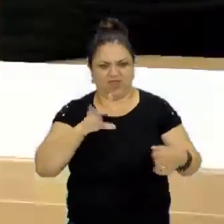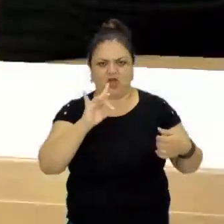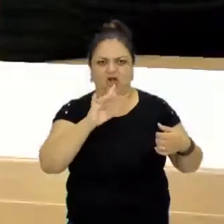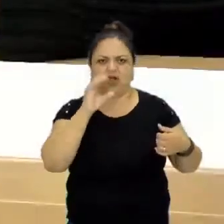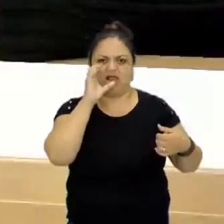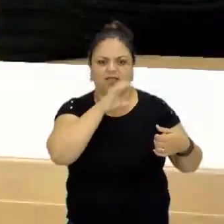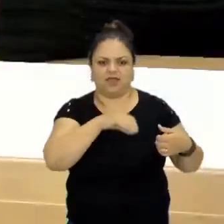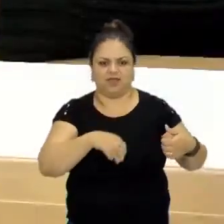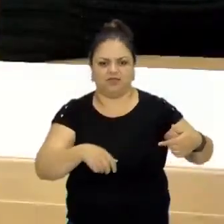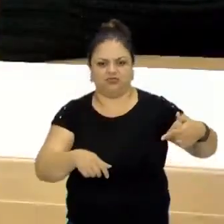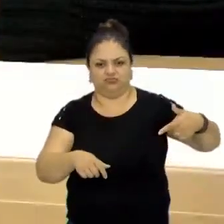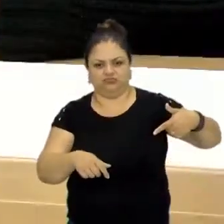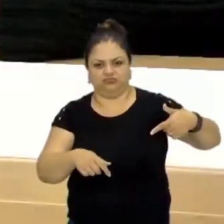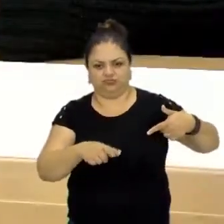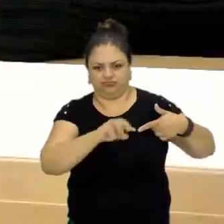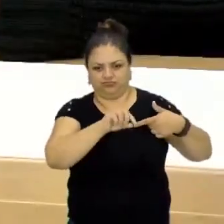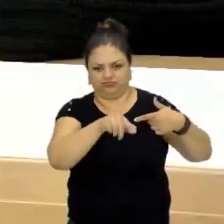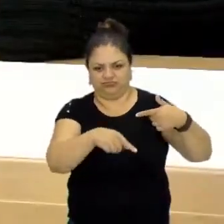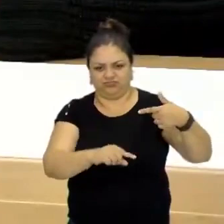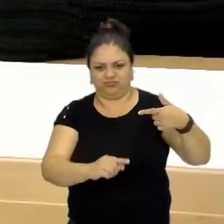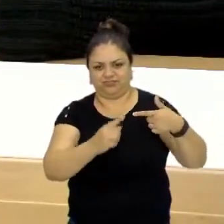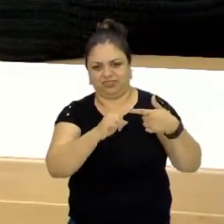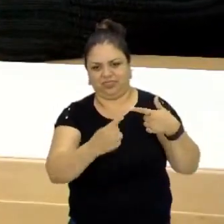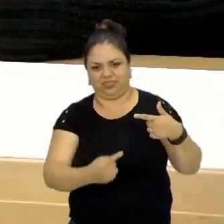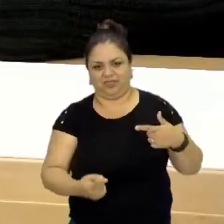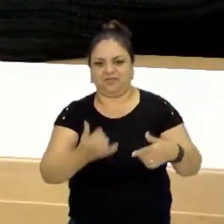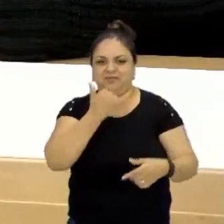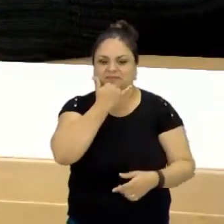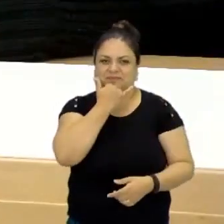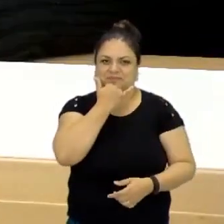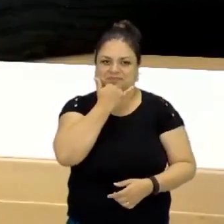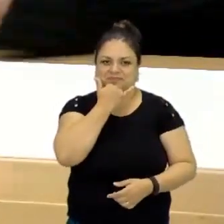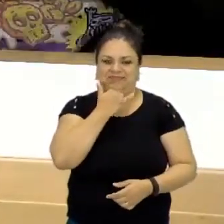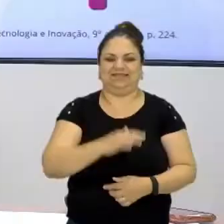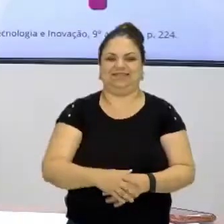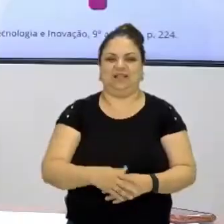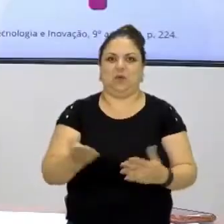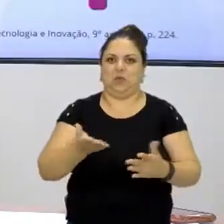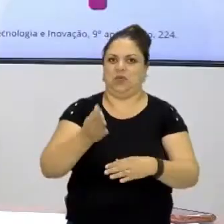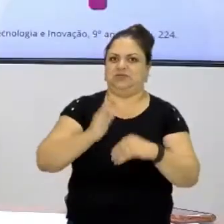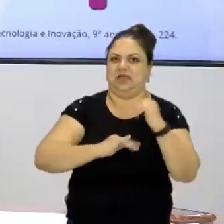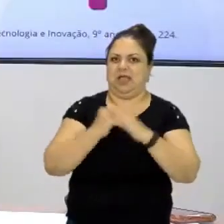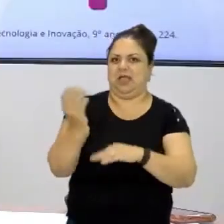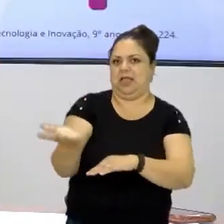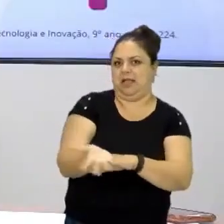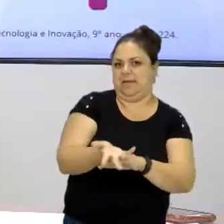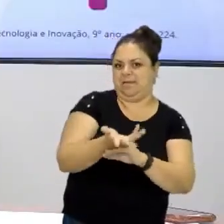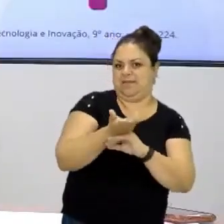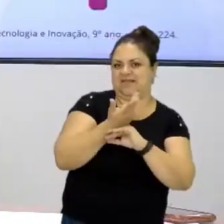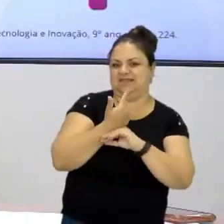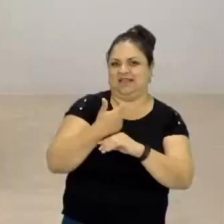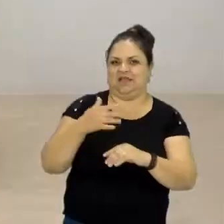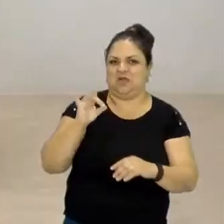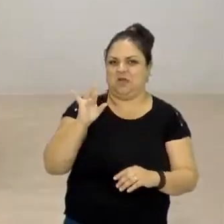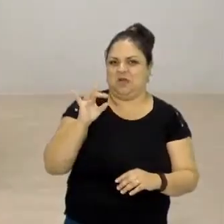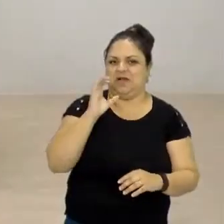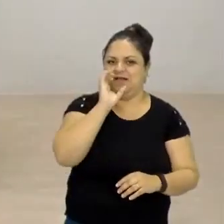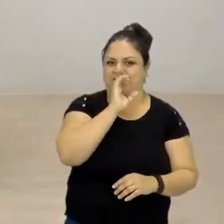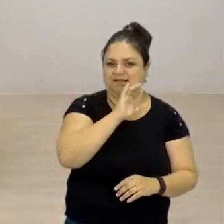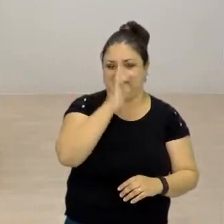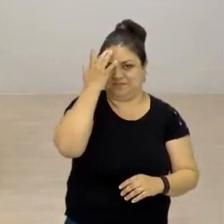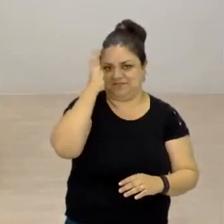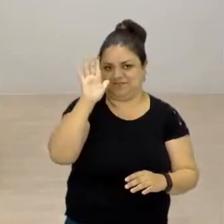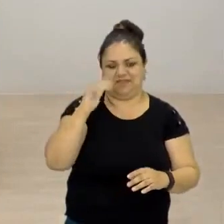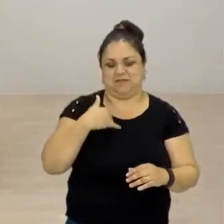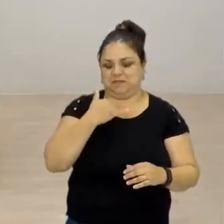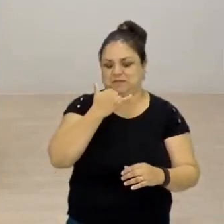que ela já está escorrendo. E Gente, hoje vocês vão ver a habilidade da professora Fabiana com a cola quente. Não gosto de cola quente. Tipo, já olhei pra